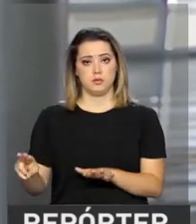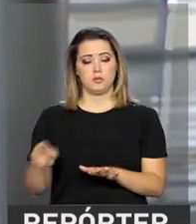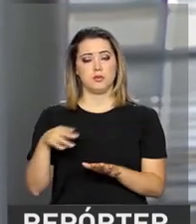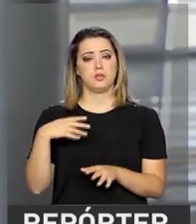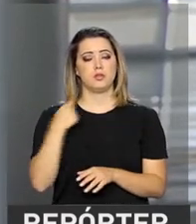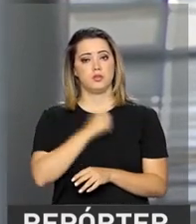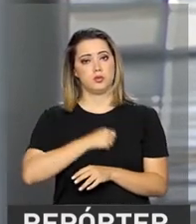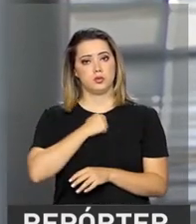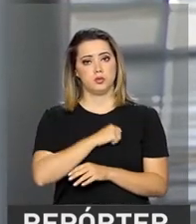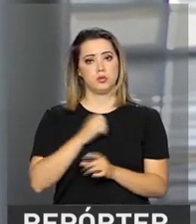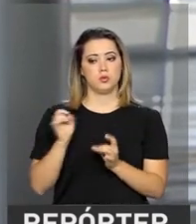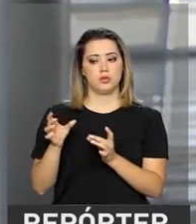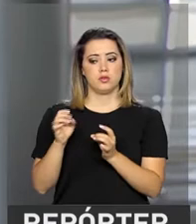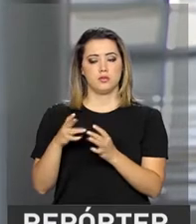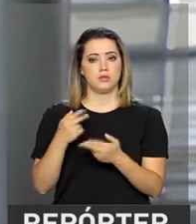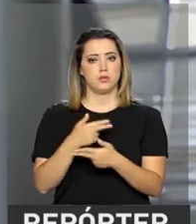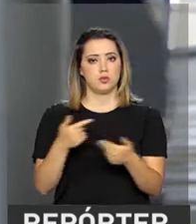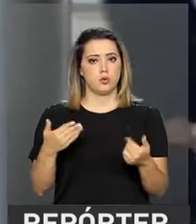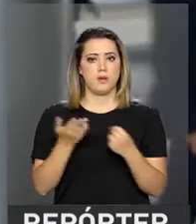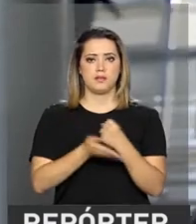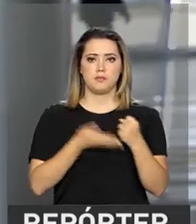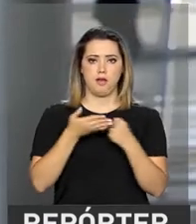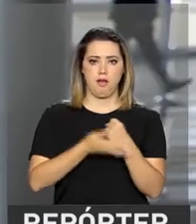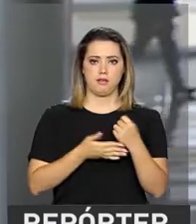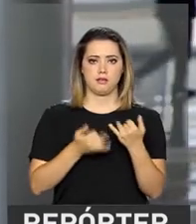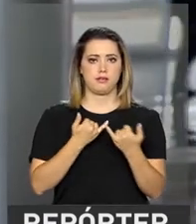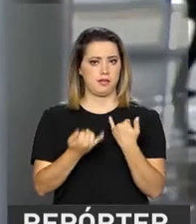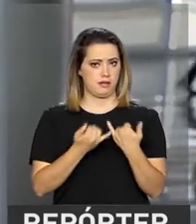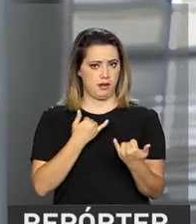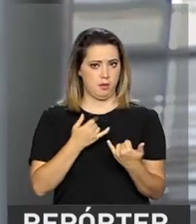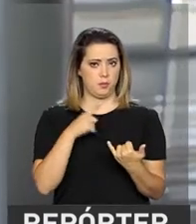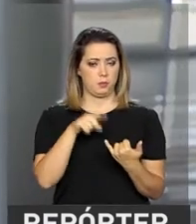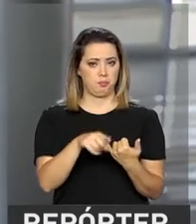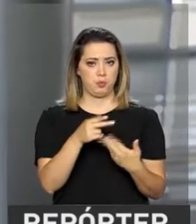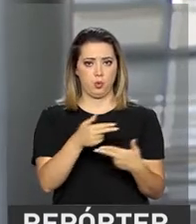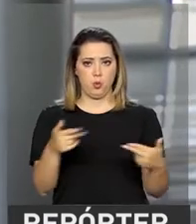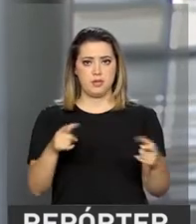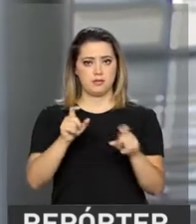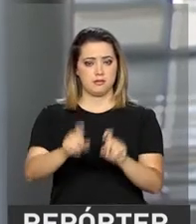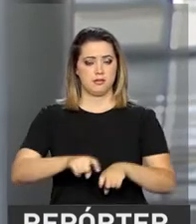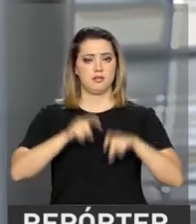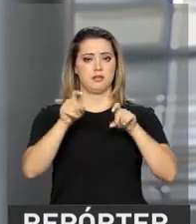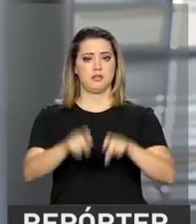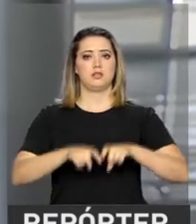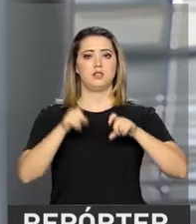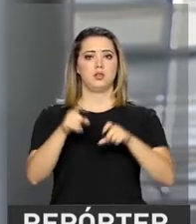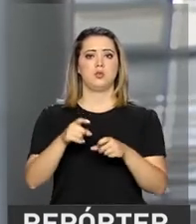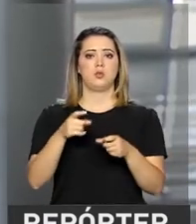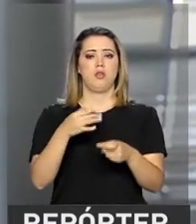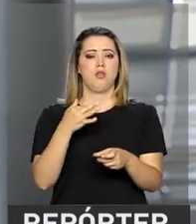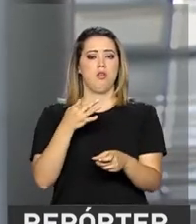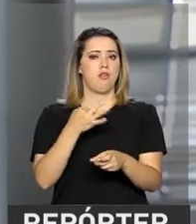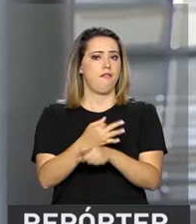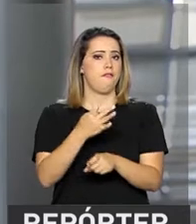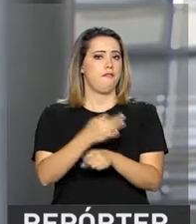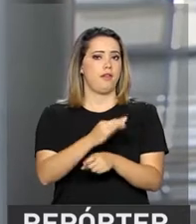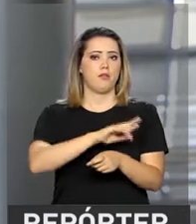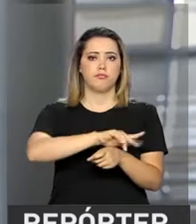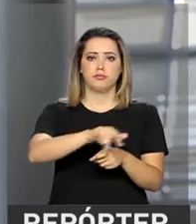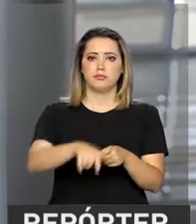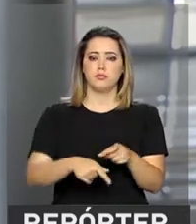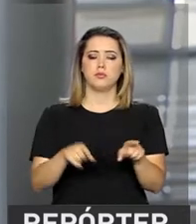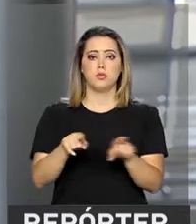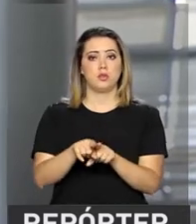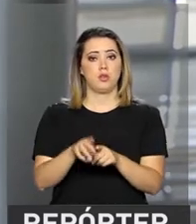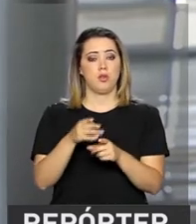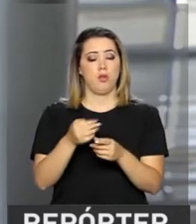vendas que aumentaram de produtos básicos, como, por exemplo, produtos agrícolas e minérios e semi-manufaturados,